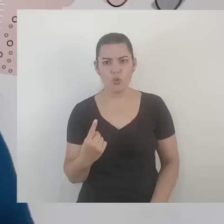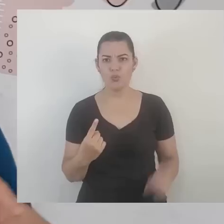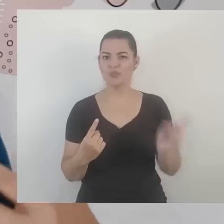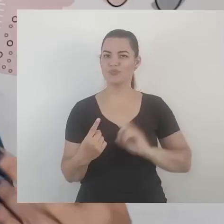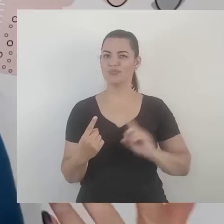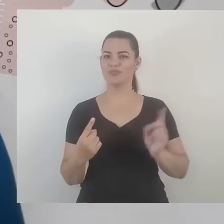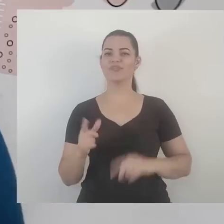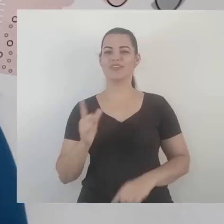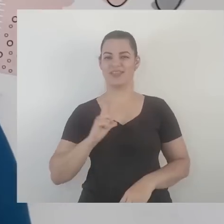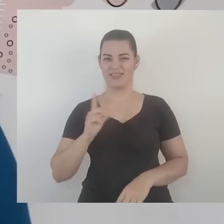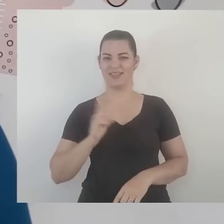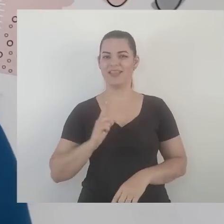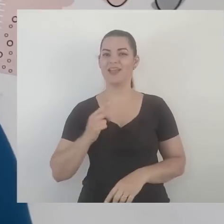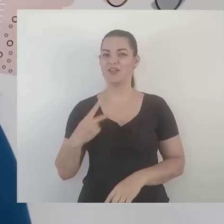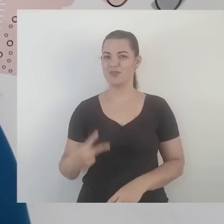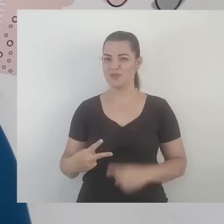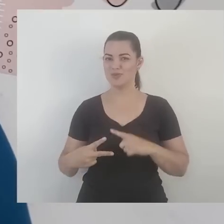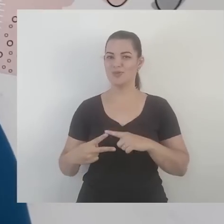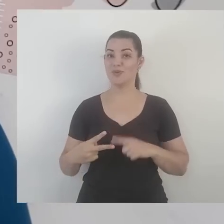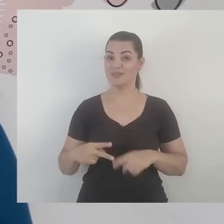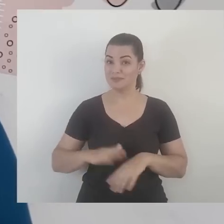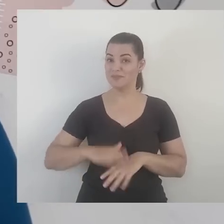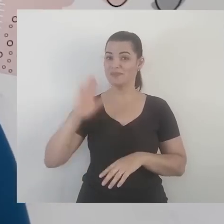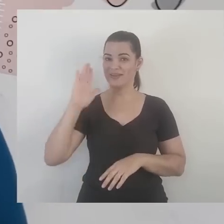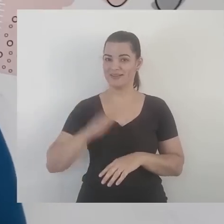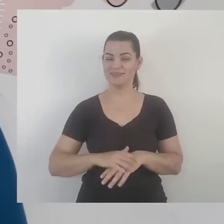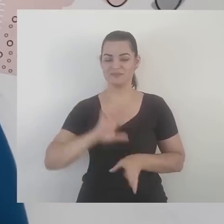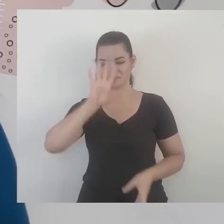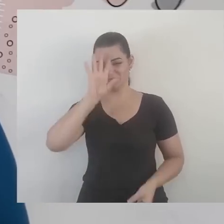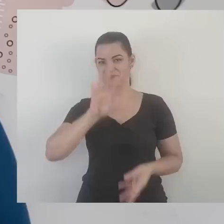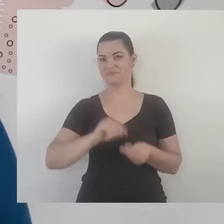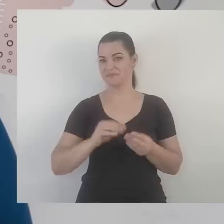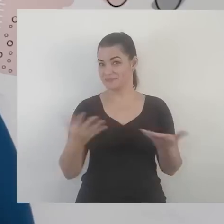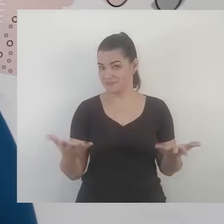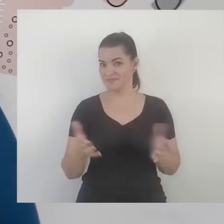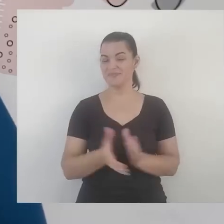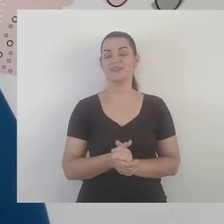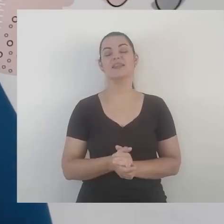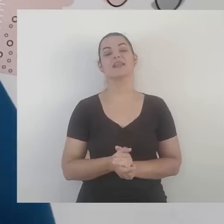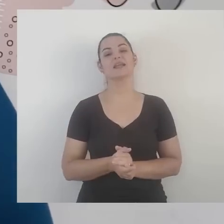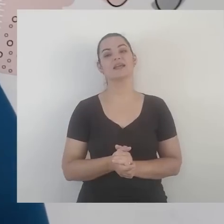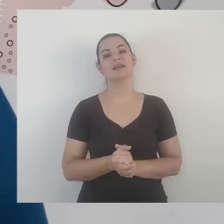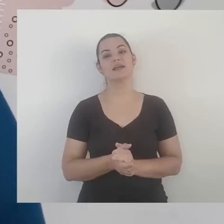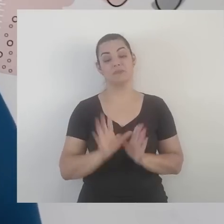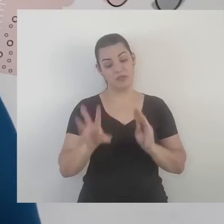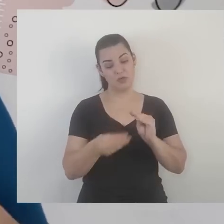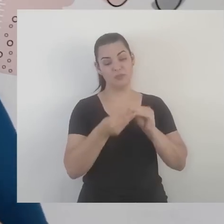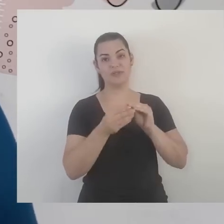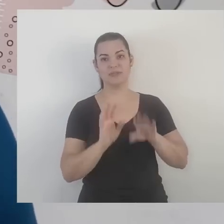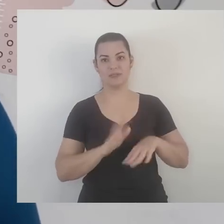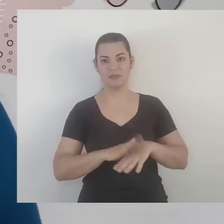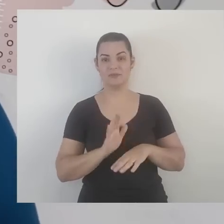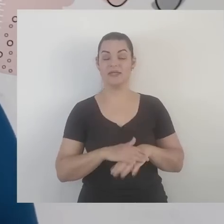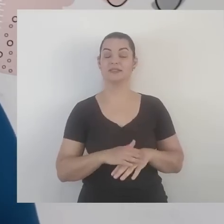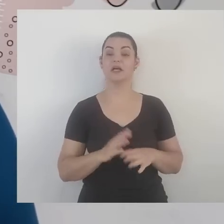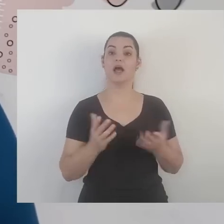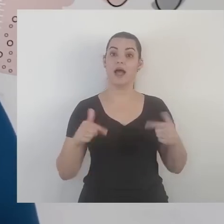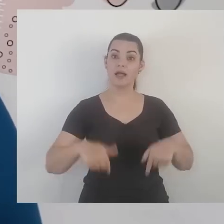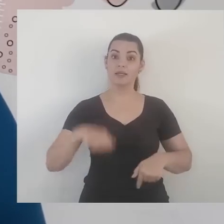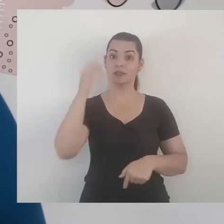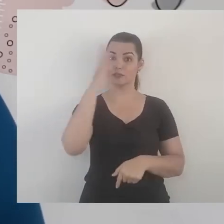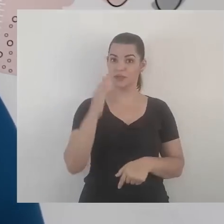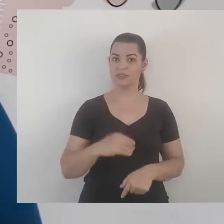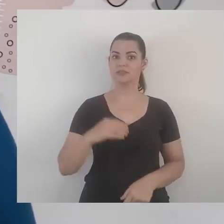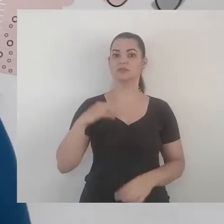propostas aqui para completar o nosso desafio. Então olha só. Sabe-se que as pipas chegaram no